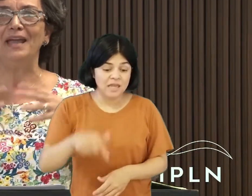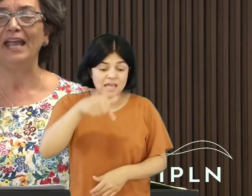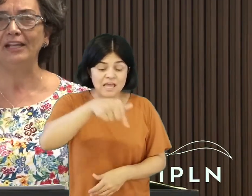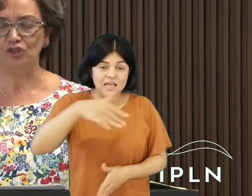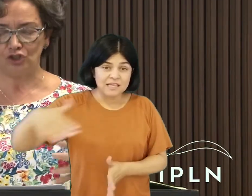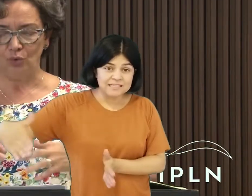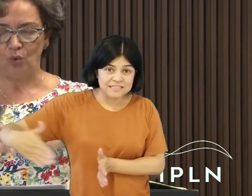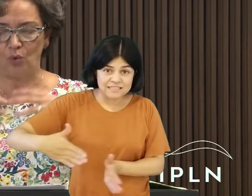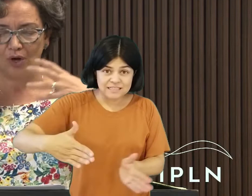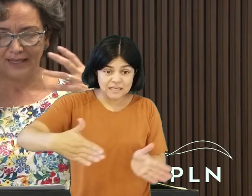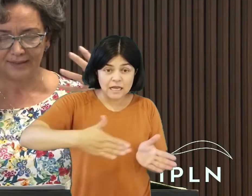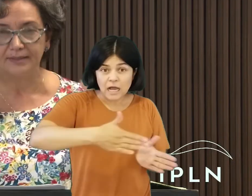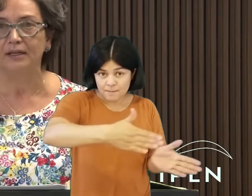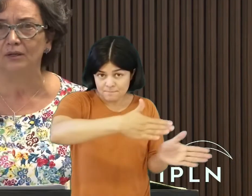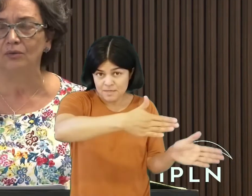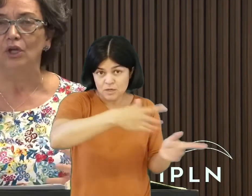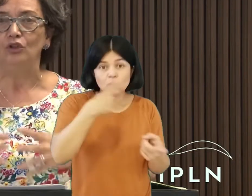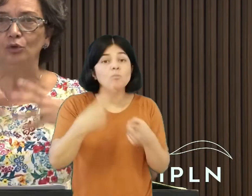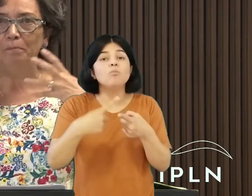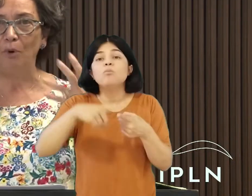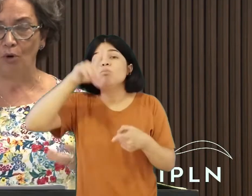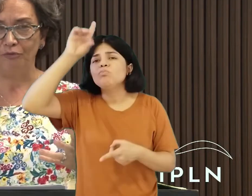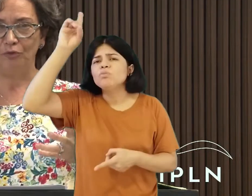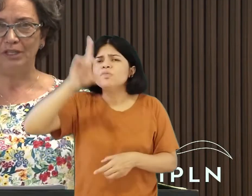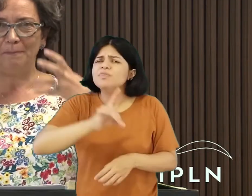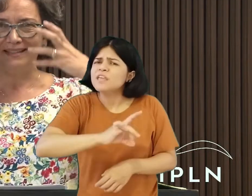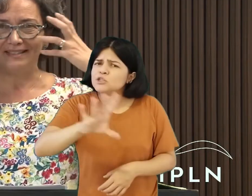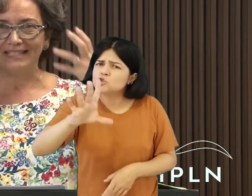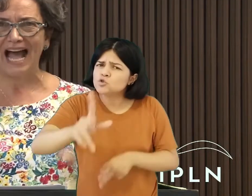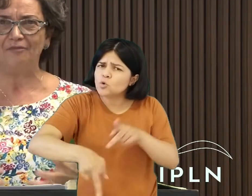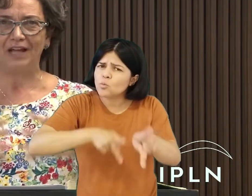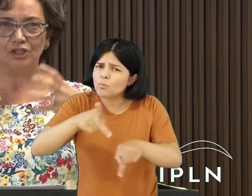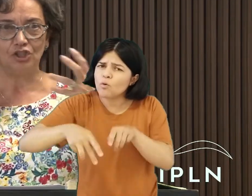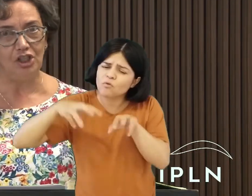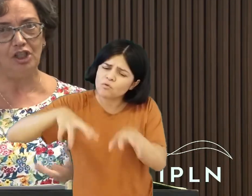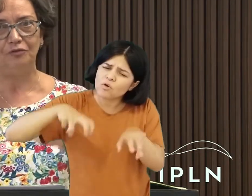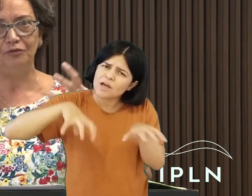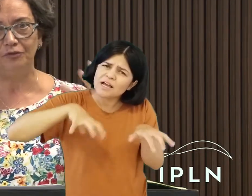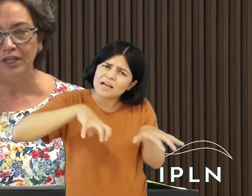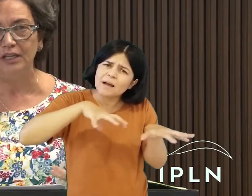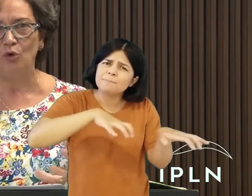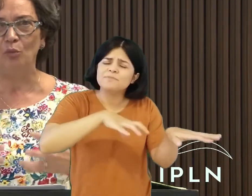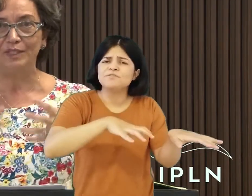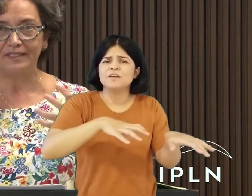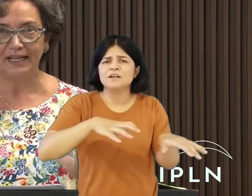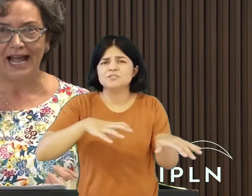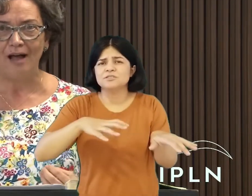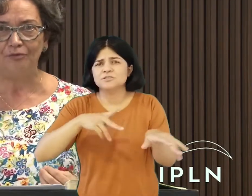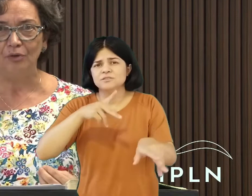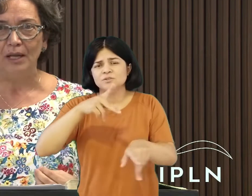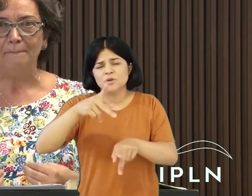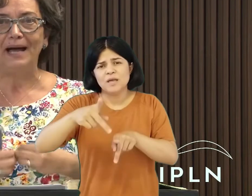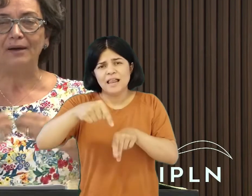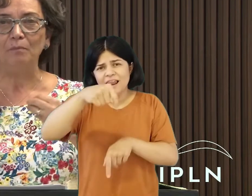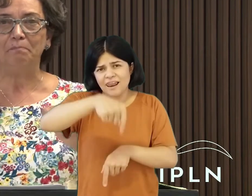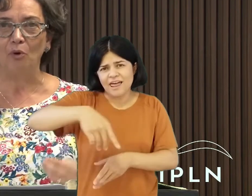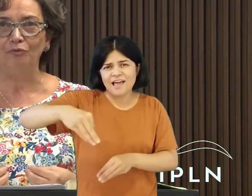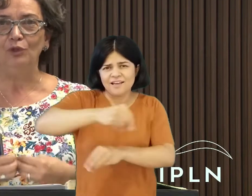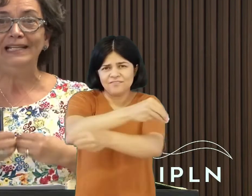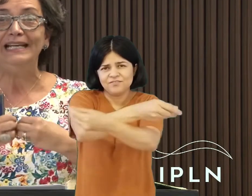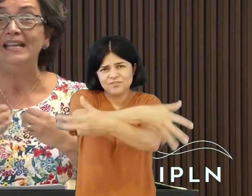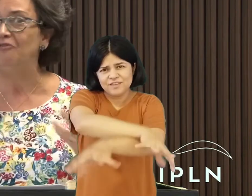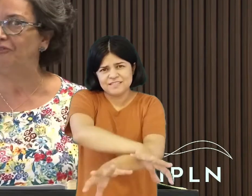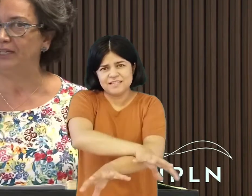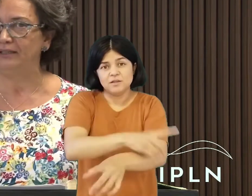a mente, o coração do povo que pensava, agia, vivia como escravo para um